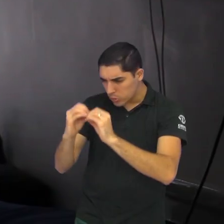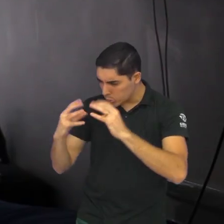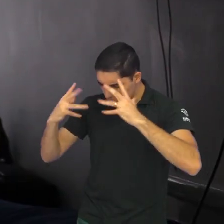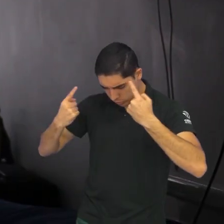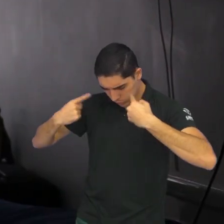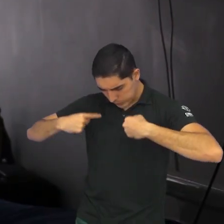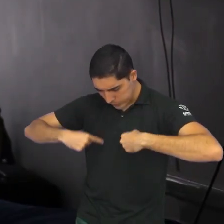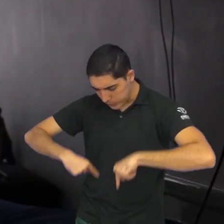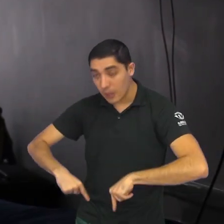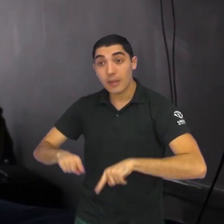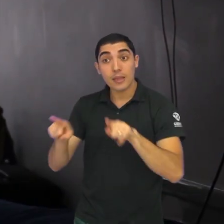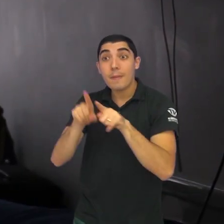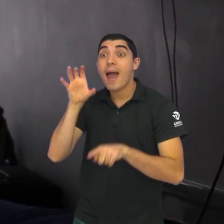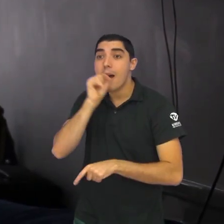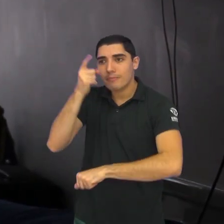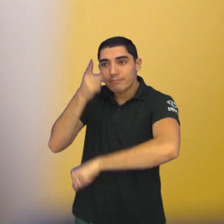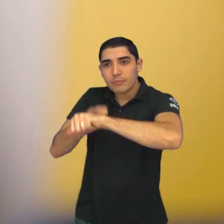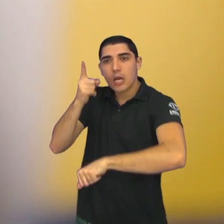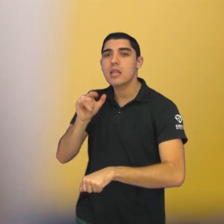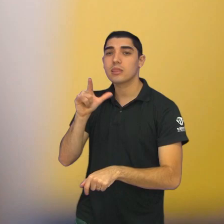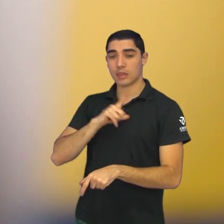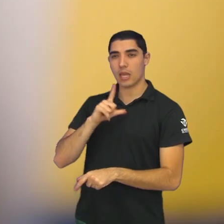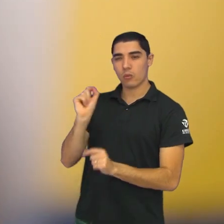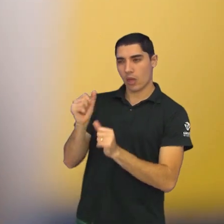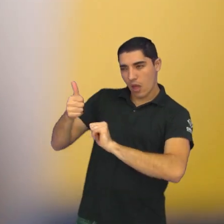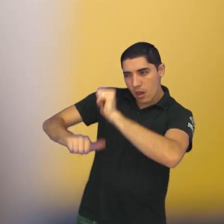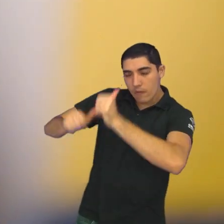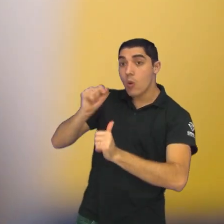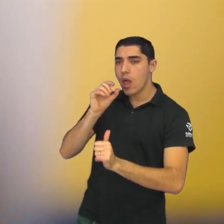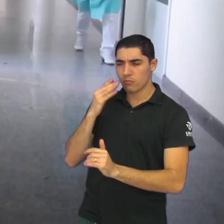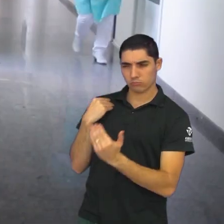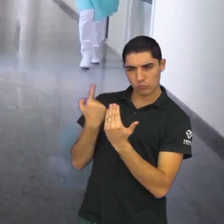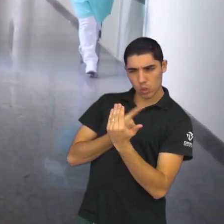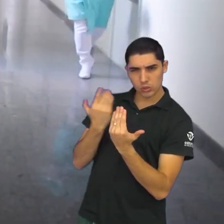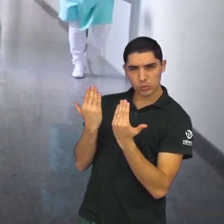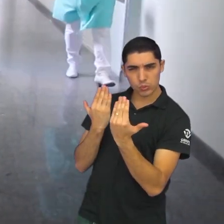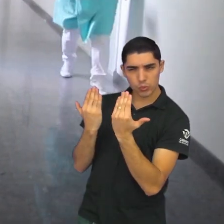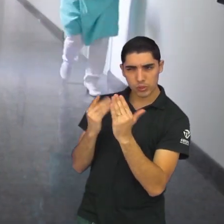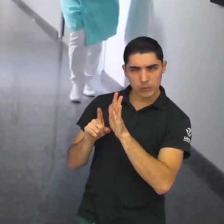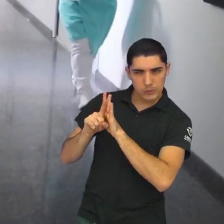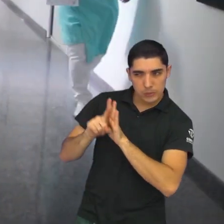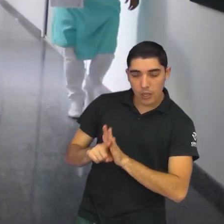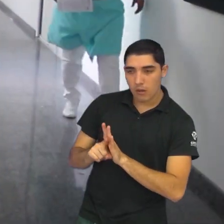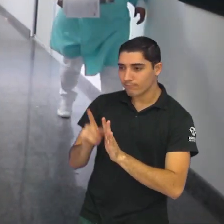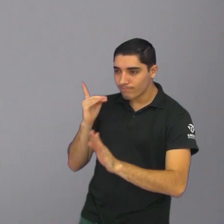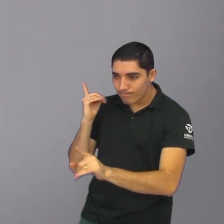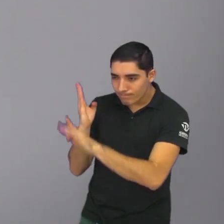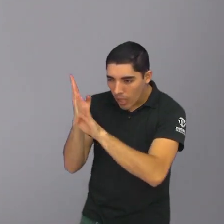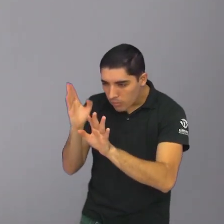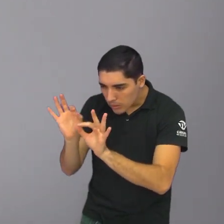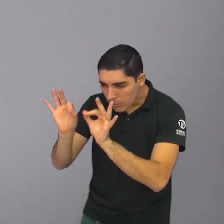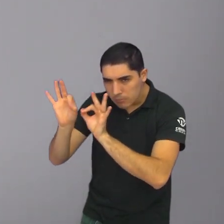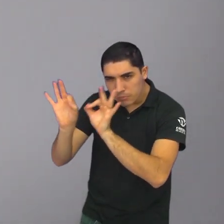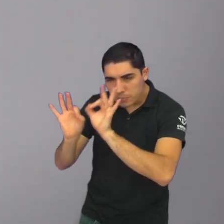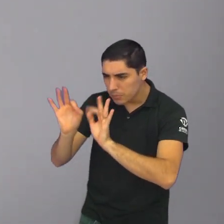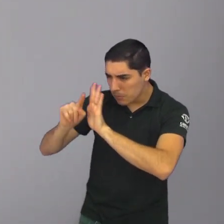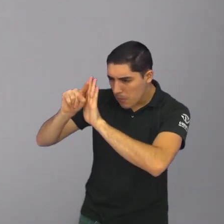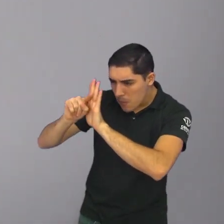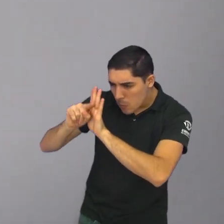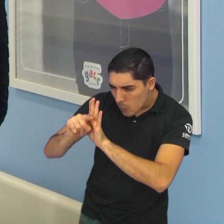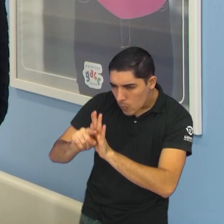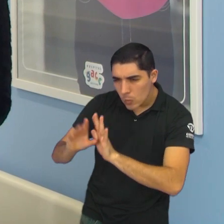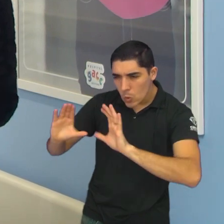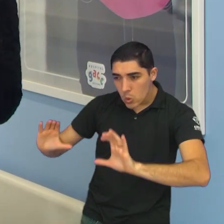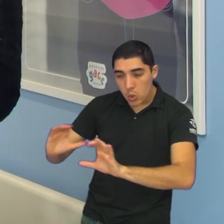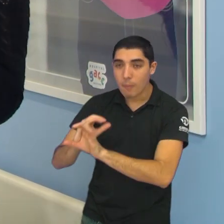e muito rapidamente, tanto que a gente tem a campanha Suspeitou, Encaminhou, a gente recebe a suspeita para fazer o diagnóstico